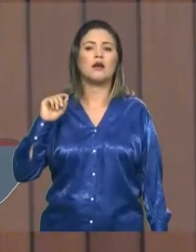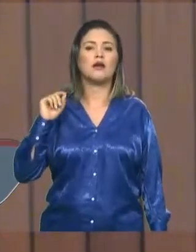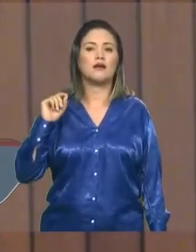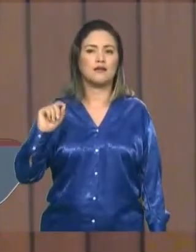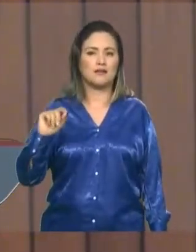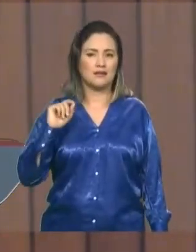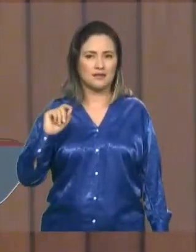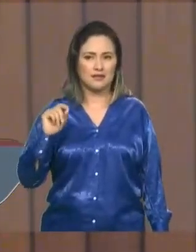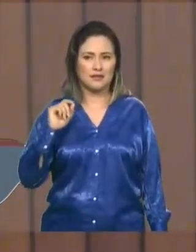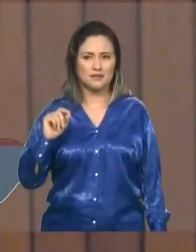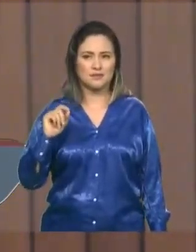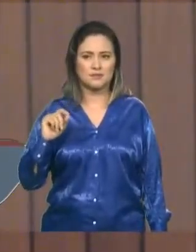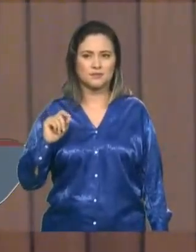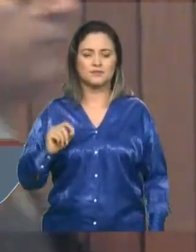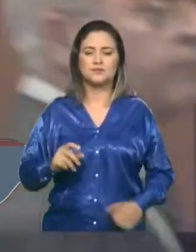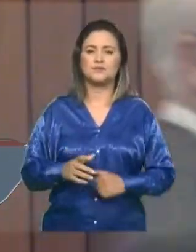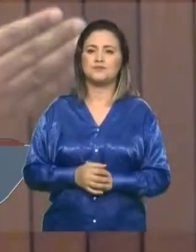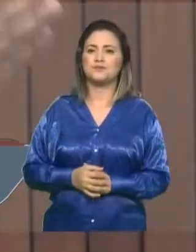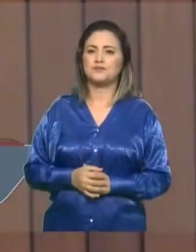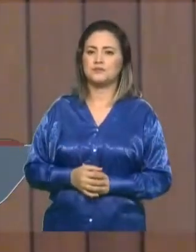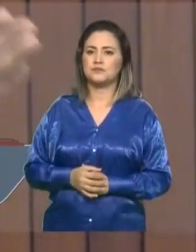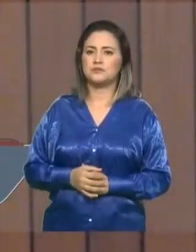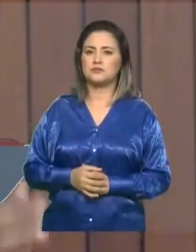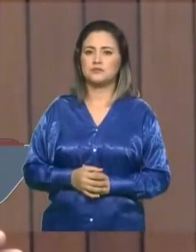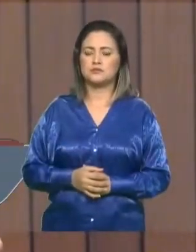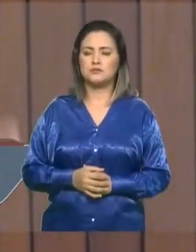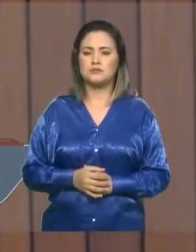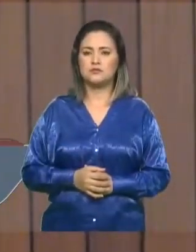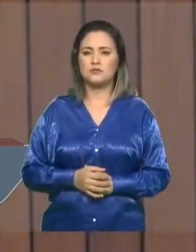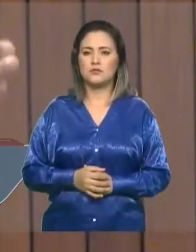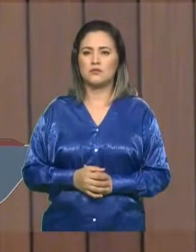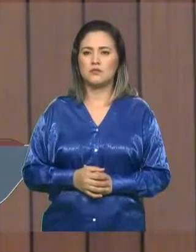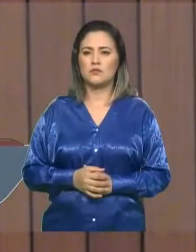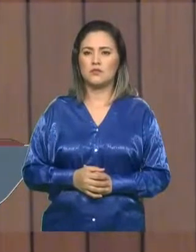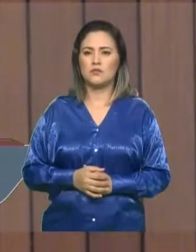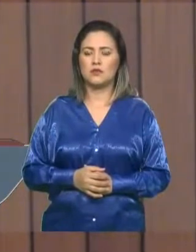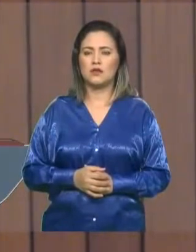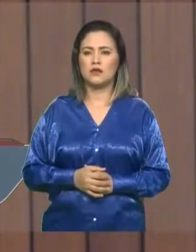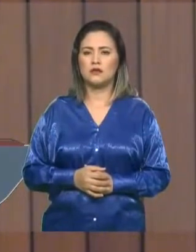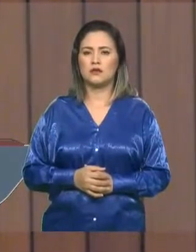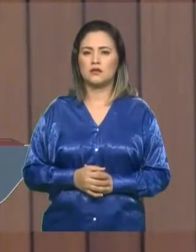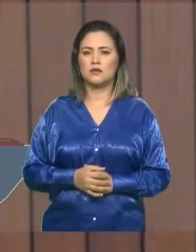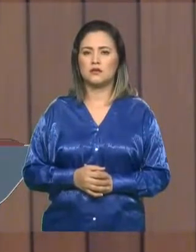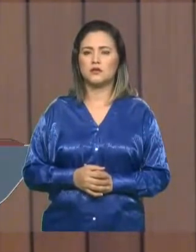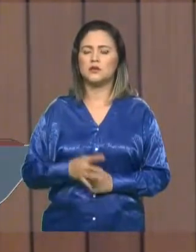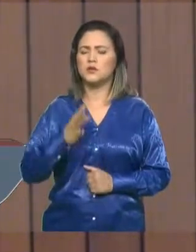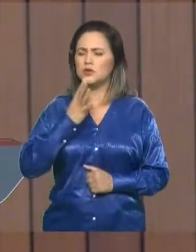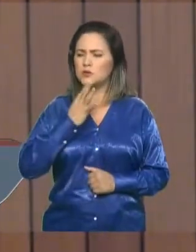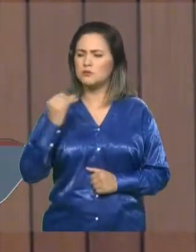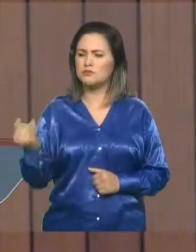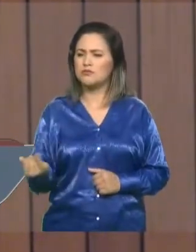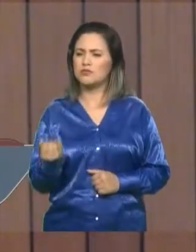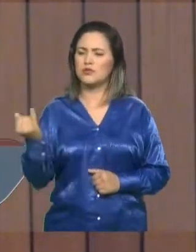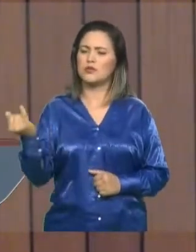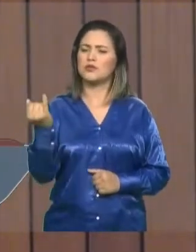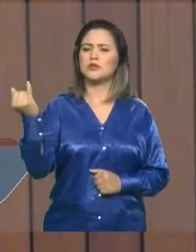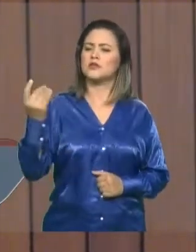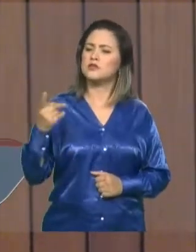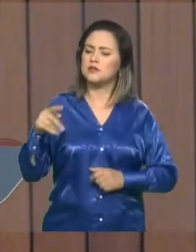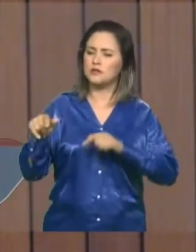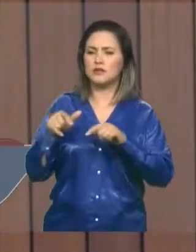posicionada a destacar este trabalho, não só em nível do Maranhão, mas em nível de todo o